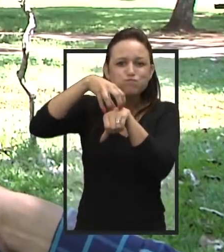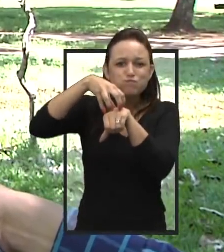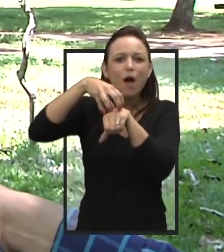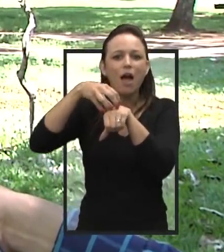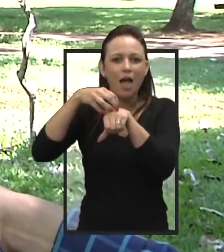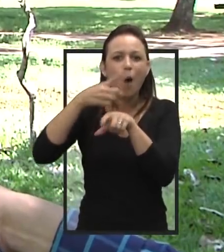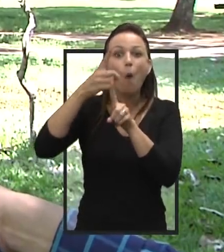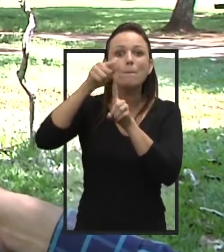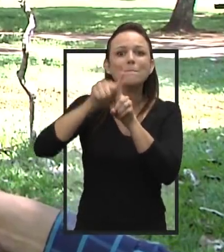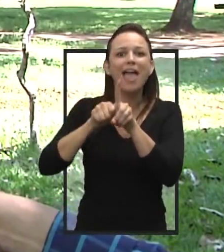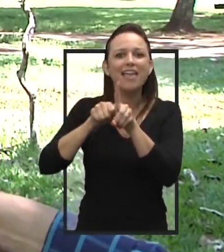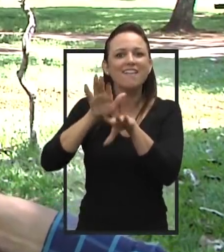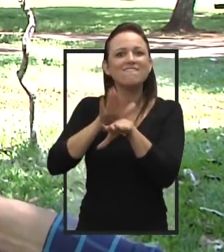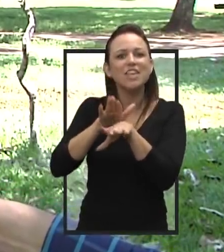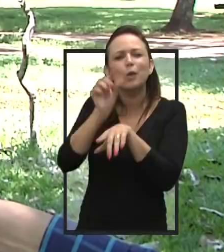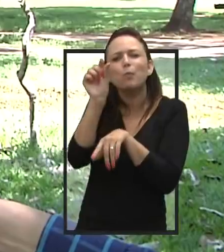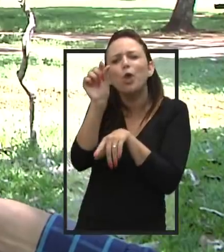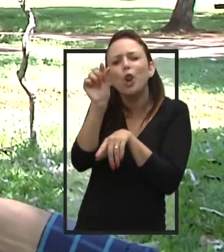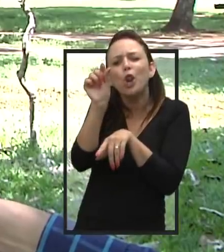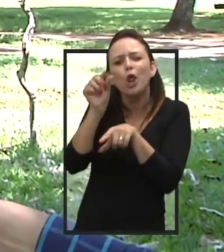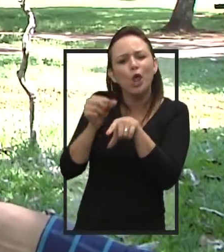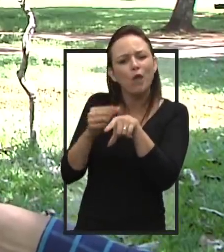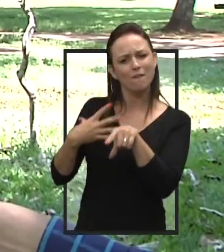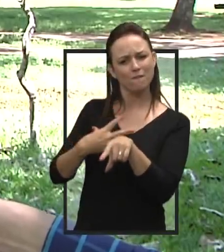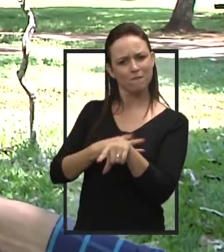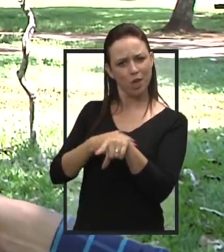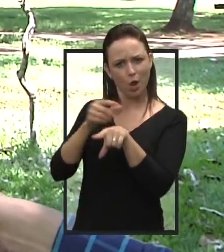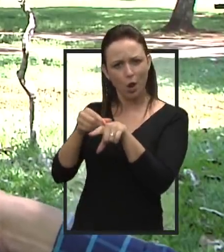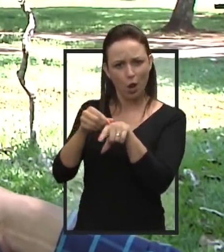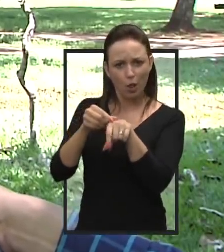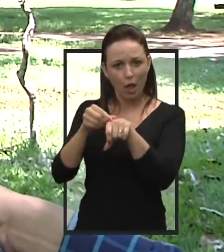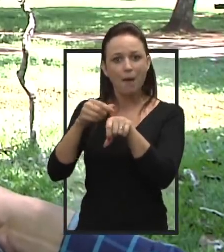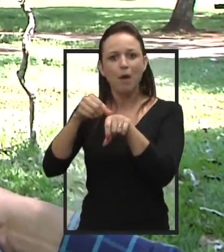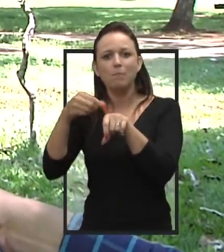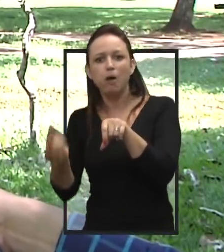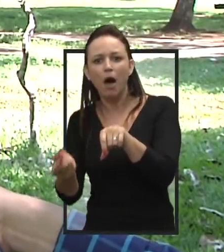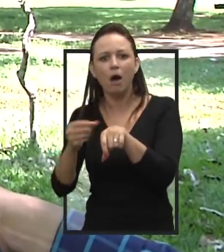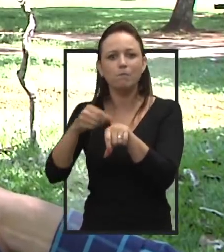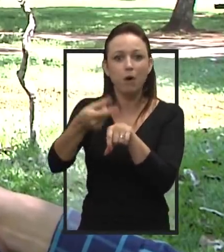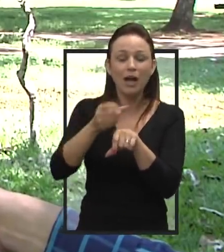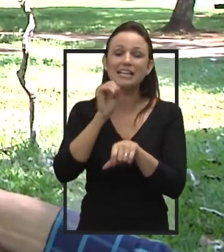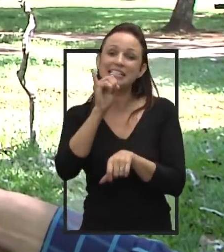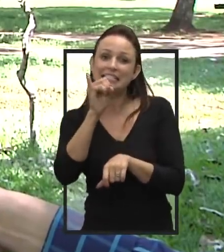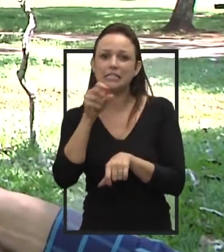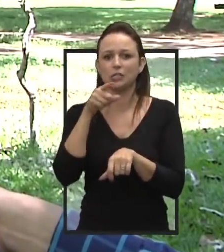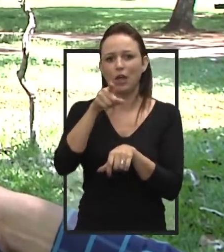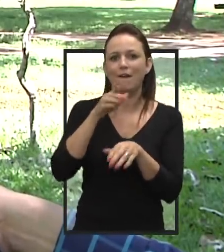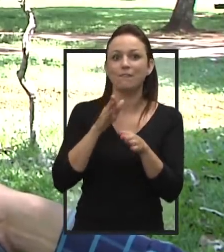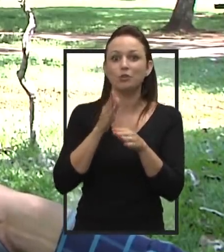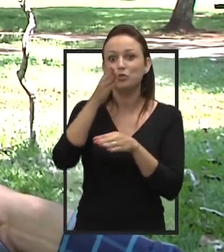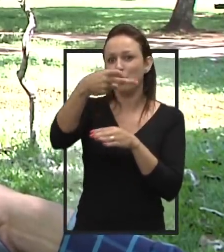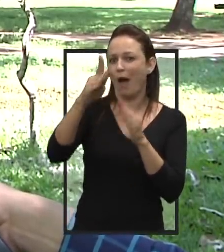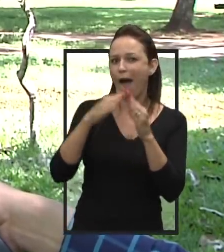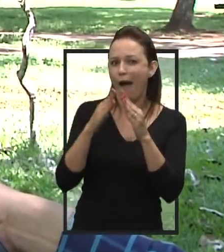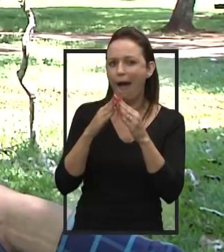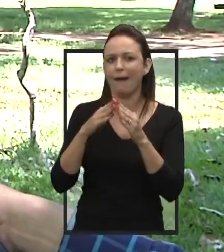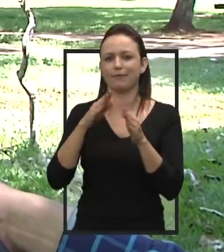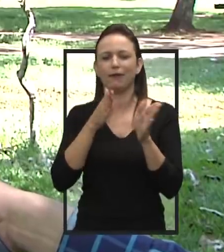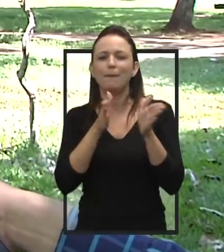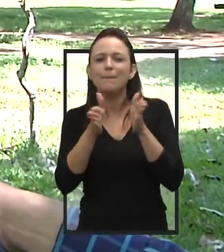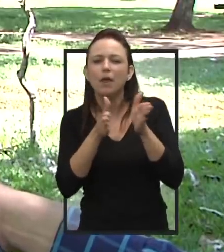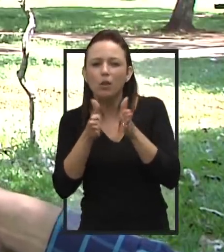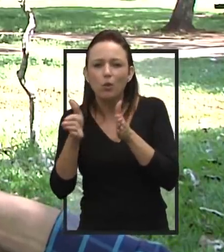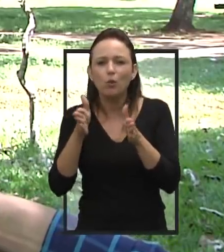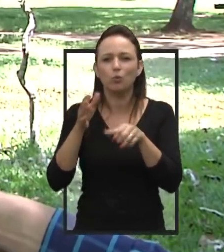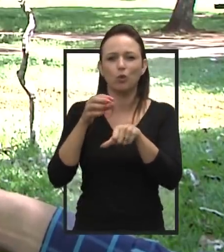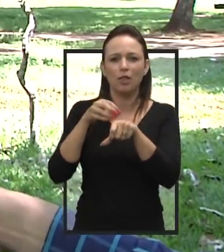ficam lá por pelo menos um mês. Aí eles vão atrás de cuidar da própria vida. Então se ela passou na sua casa nessa época, você vai achar.